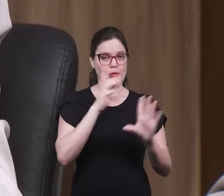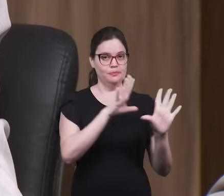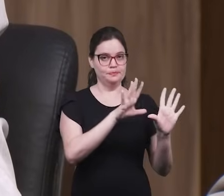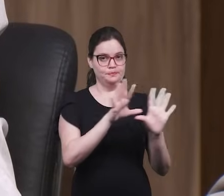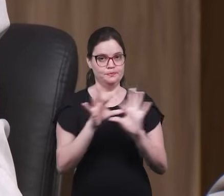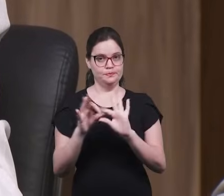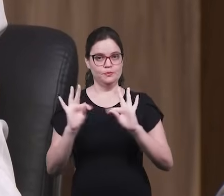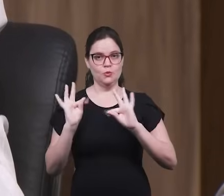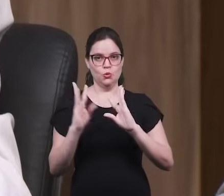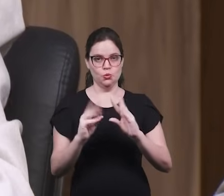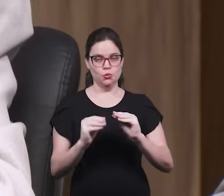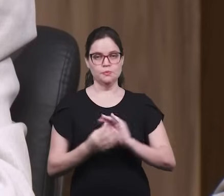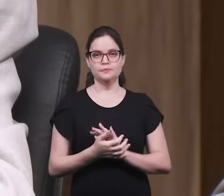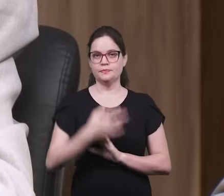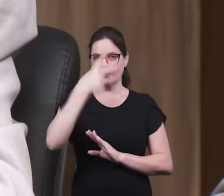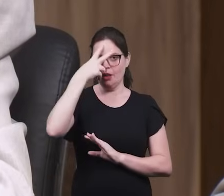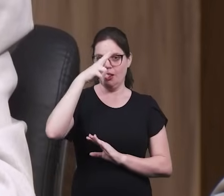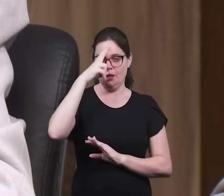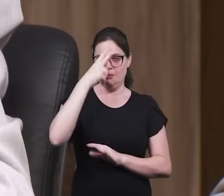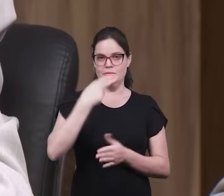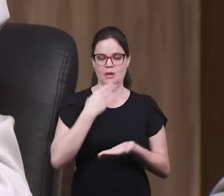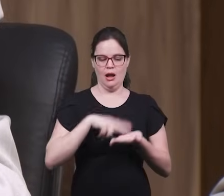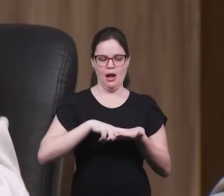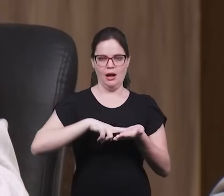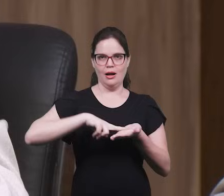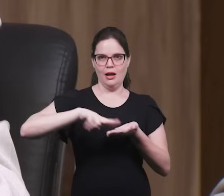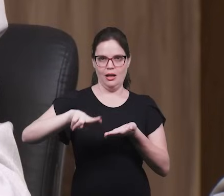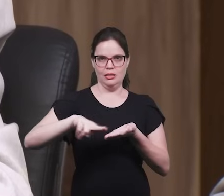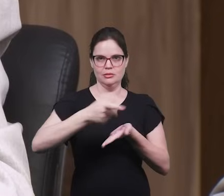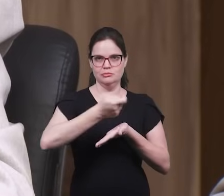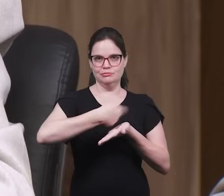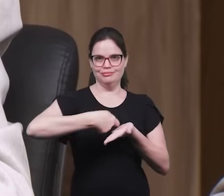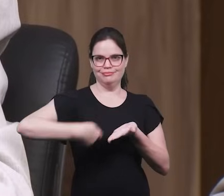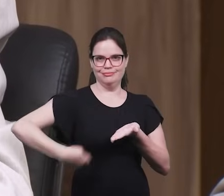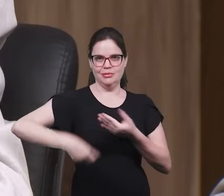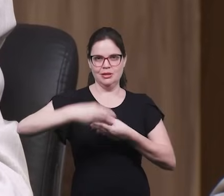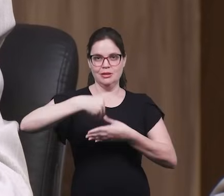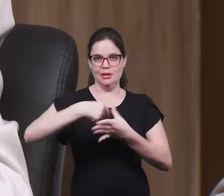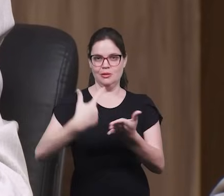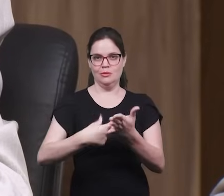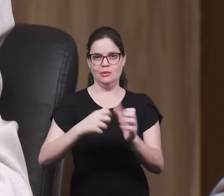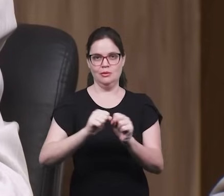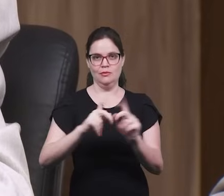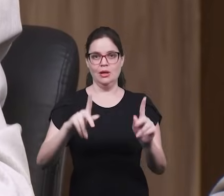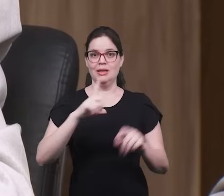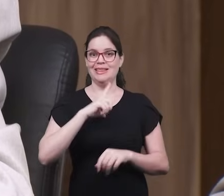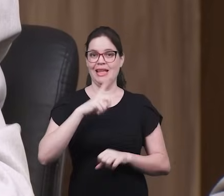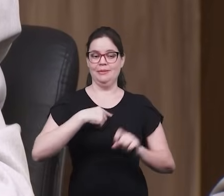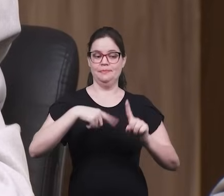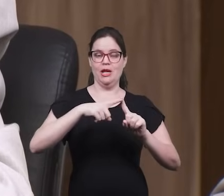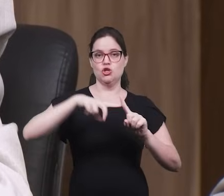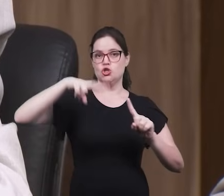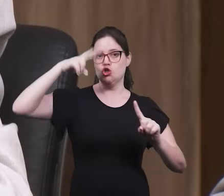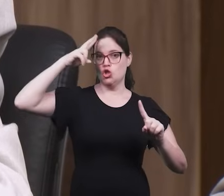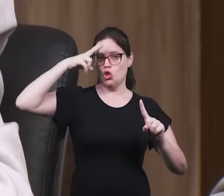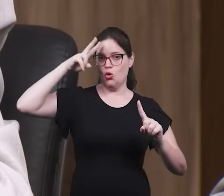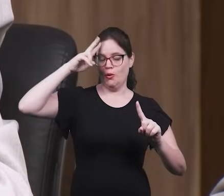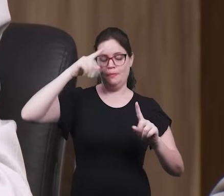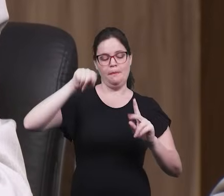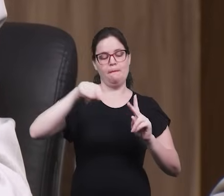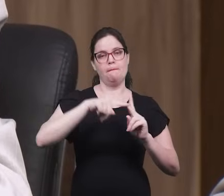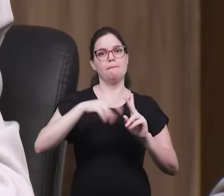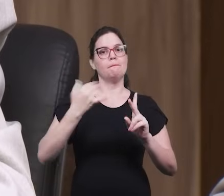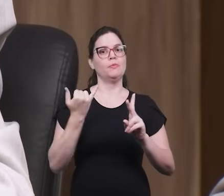contextualizar tudo que estamos dizendo. As cartas, elas são históricas e proféticas.